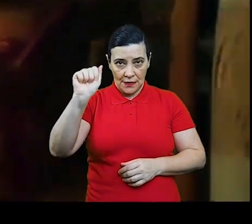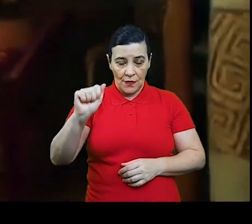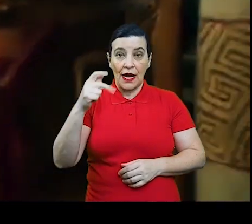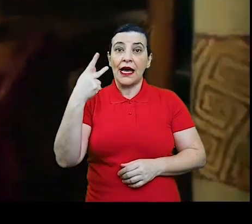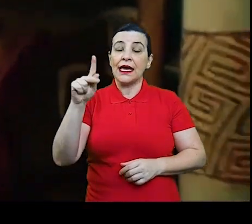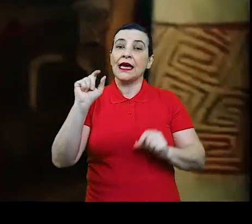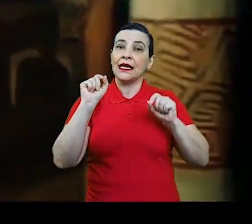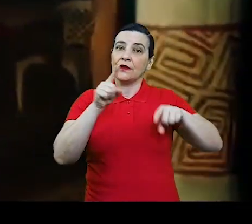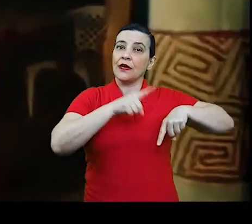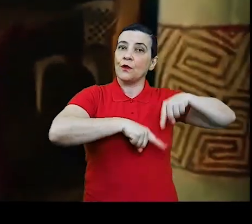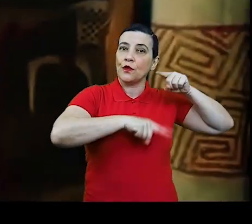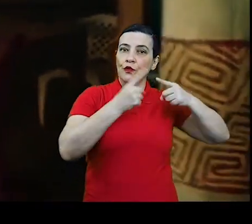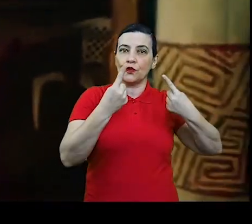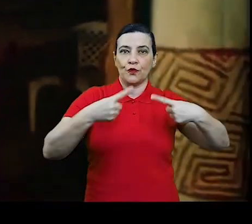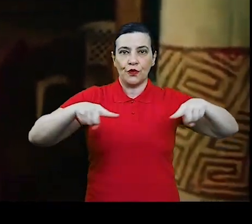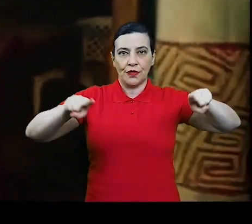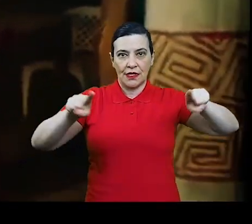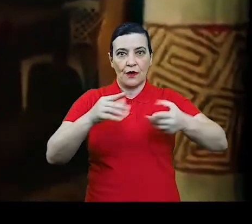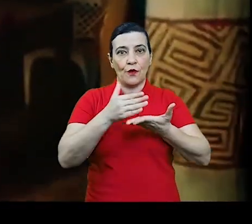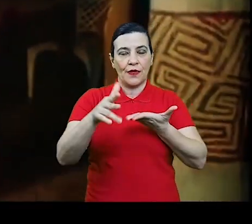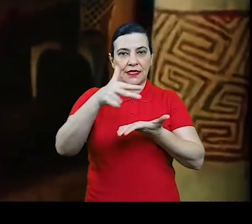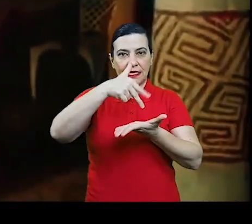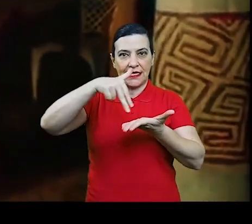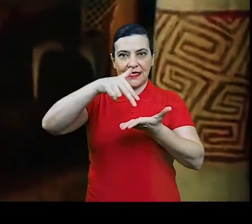para fazer a dança do Japurutu.